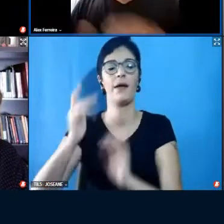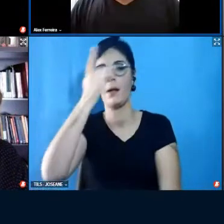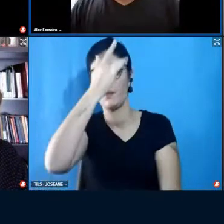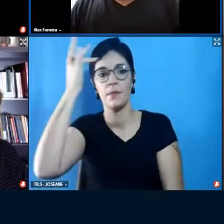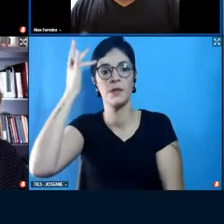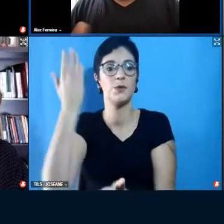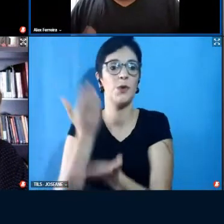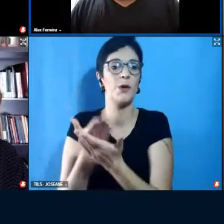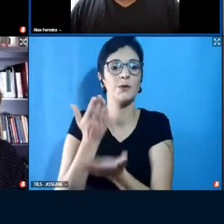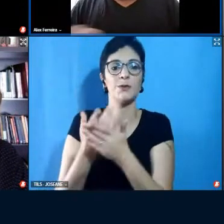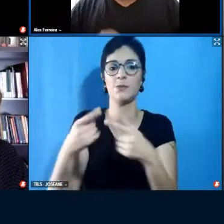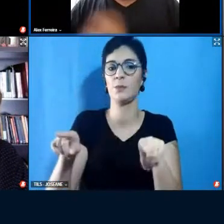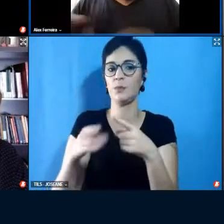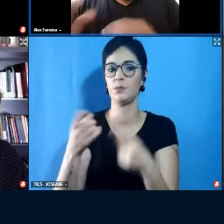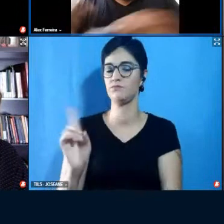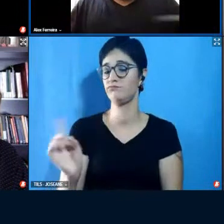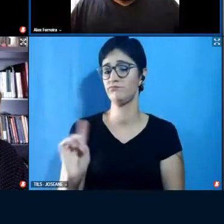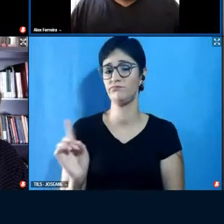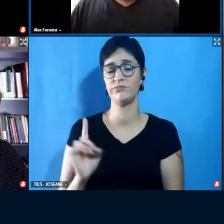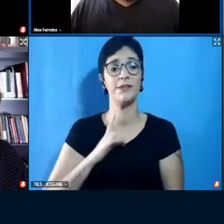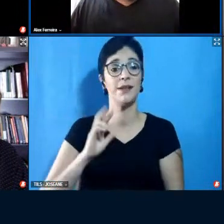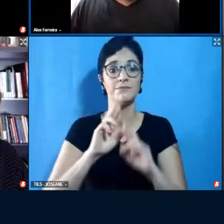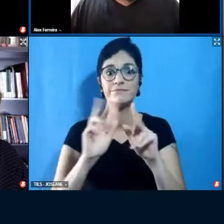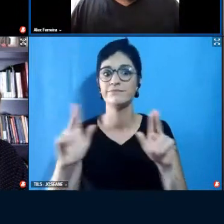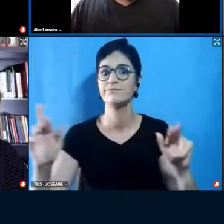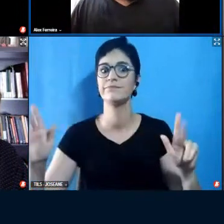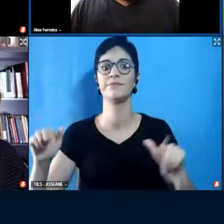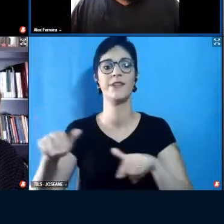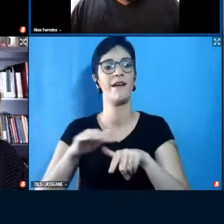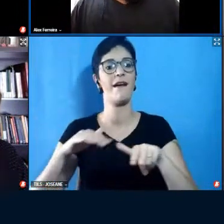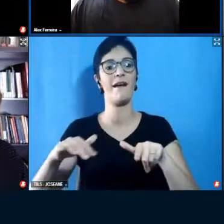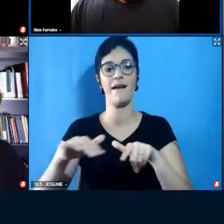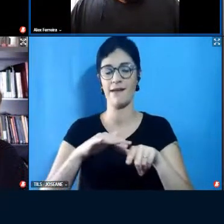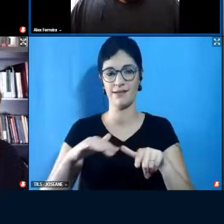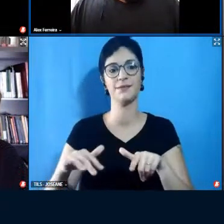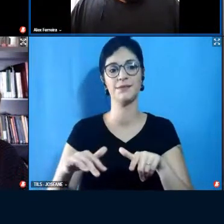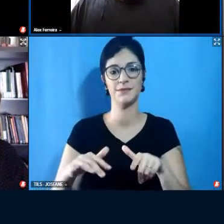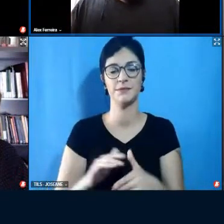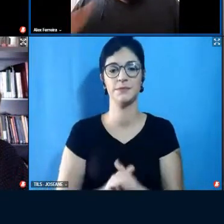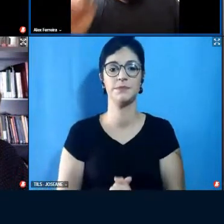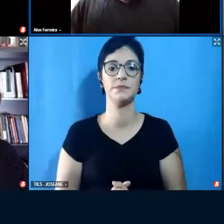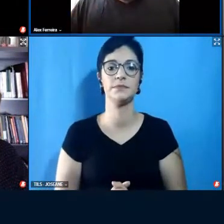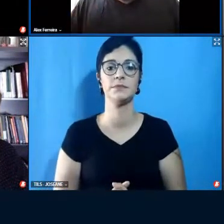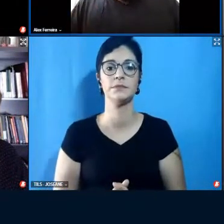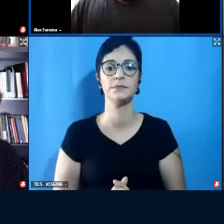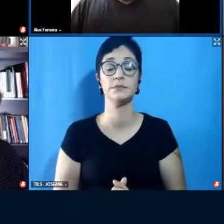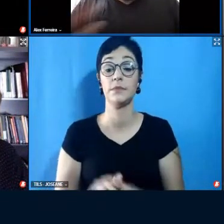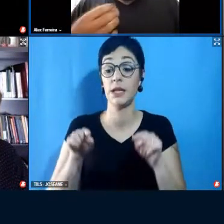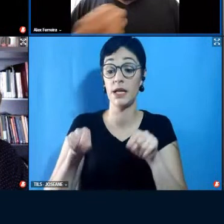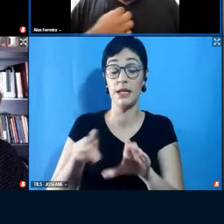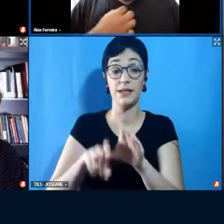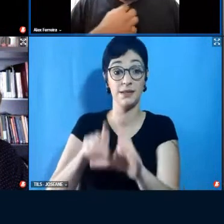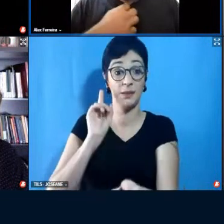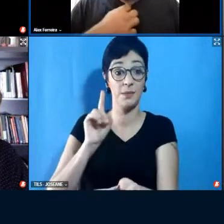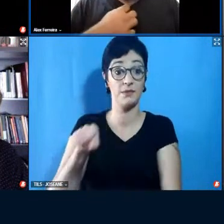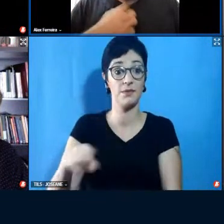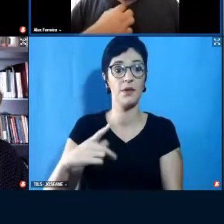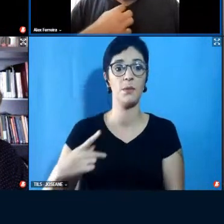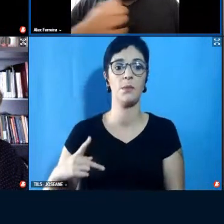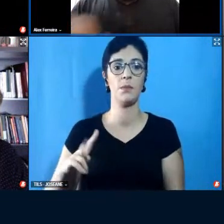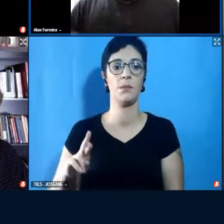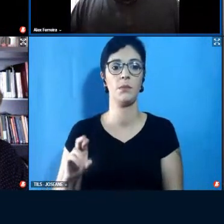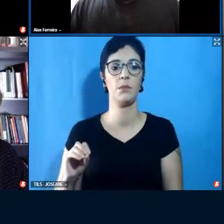Tem pessoas de diversas áreas, junto com a comunidade mesmo, tudo e tudo. E essa proatividade, o que que me trouxe assim,